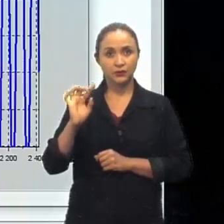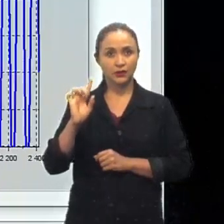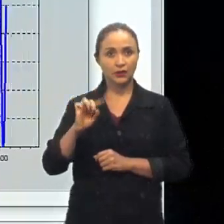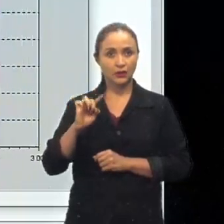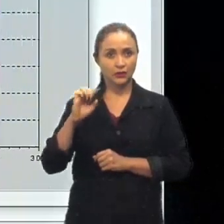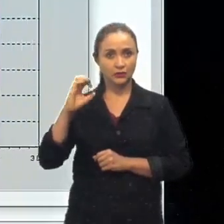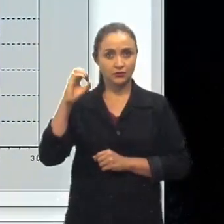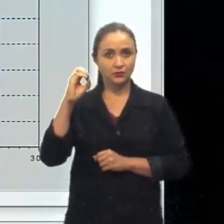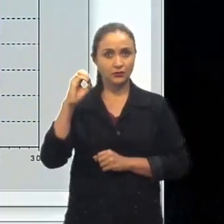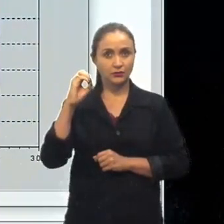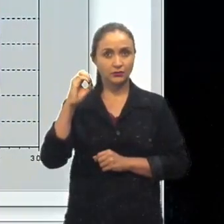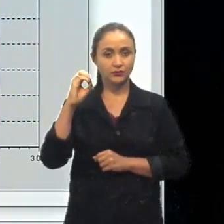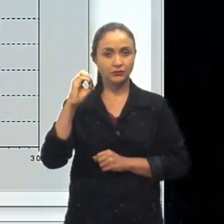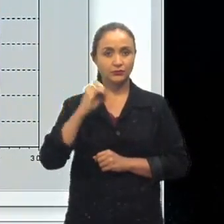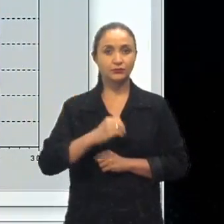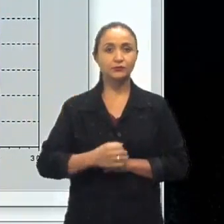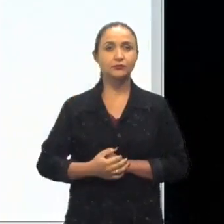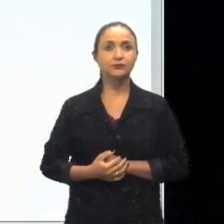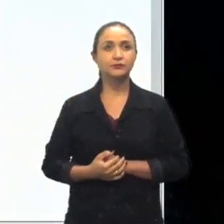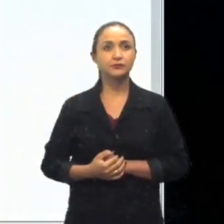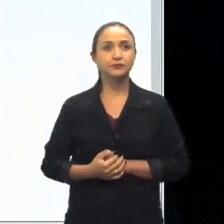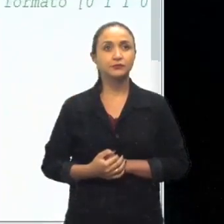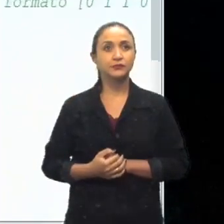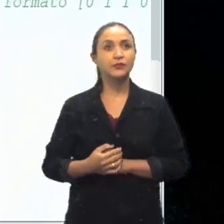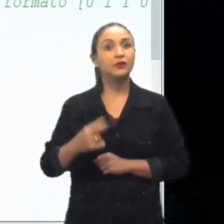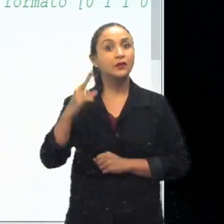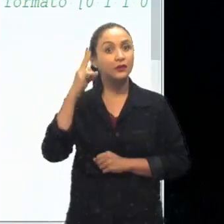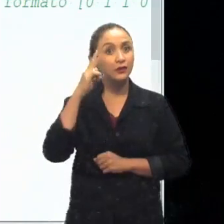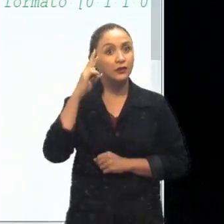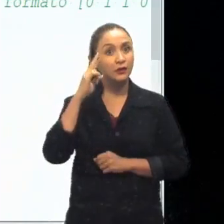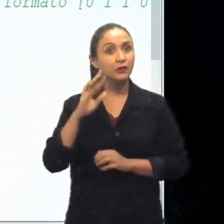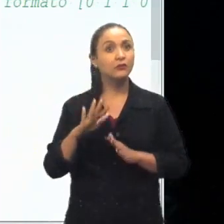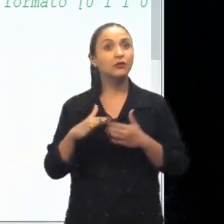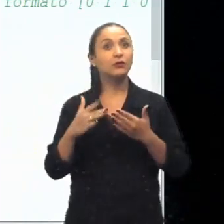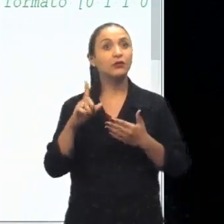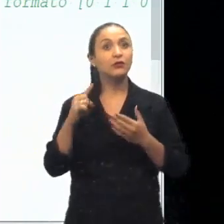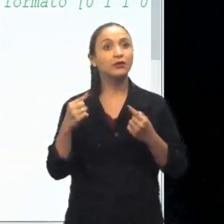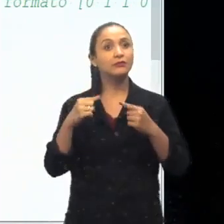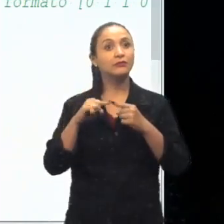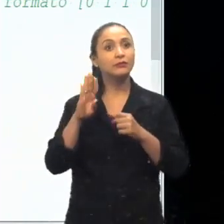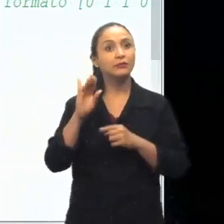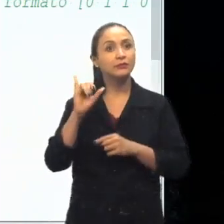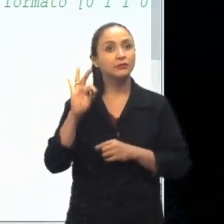é 0, só lembrando qual que é a sequência de bits aqui.